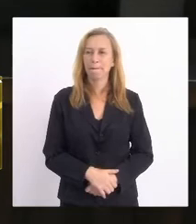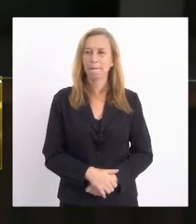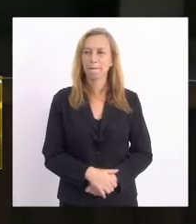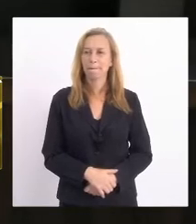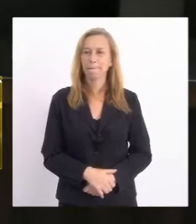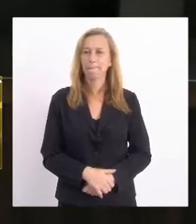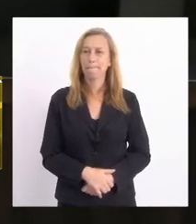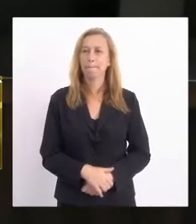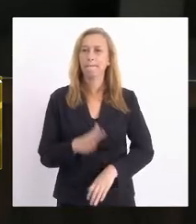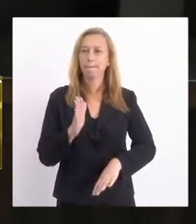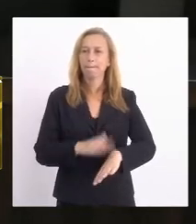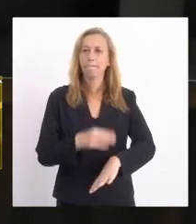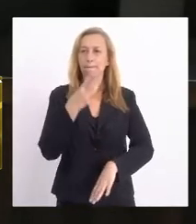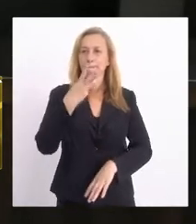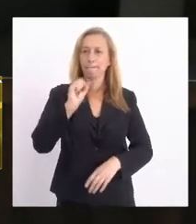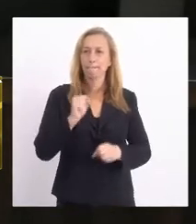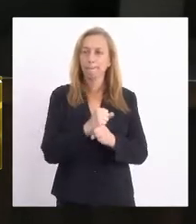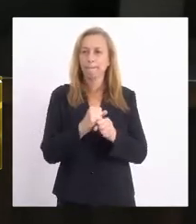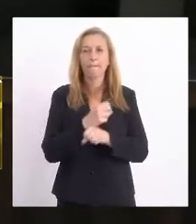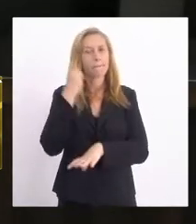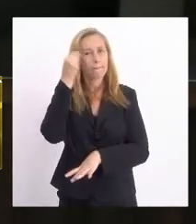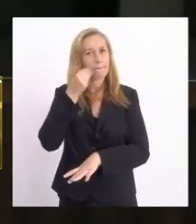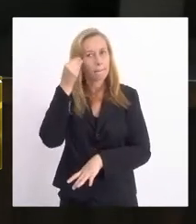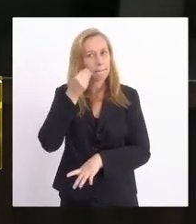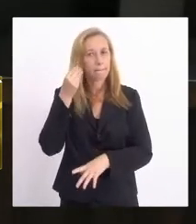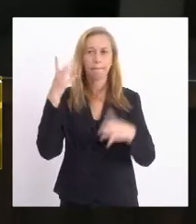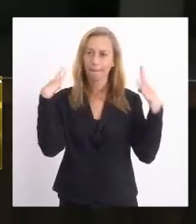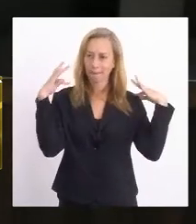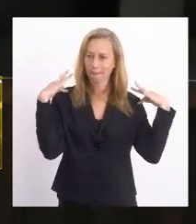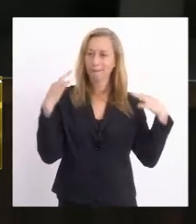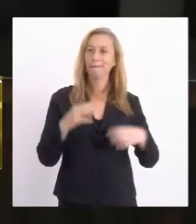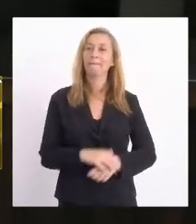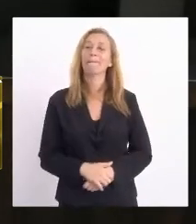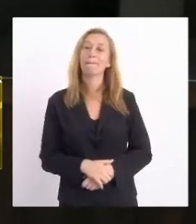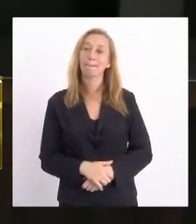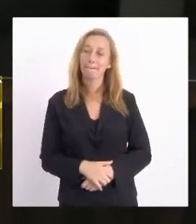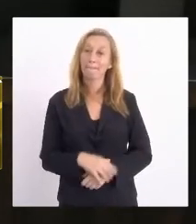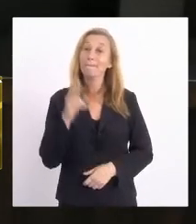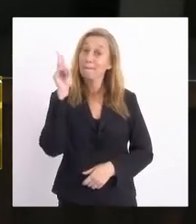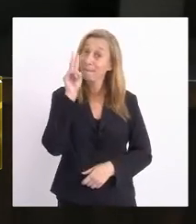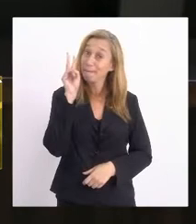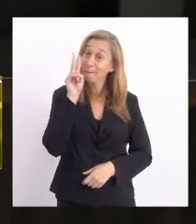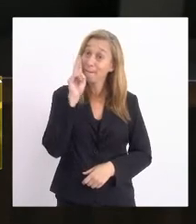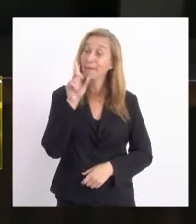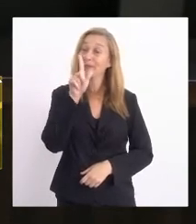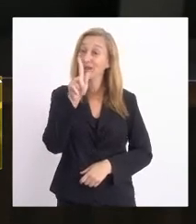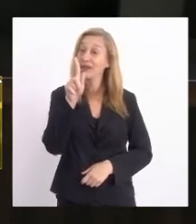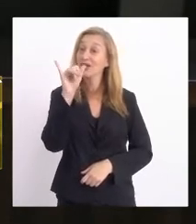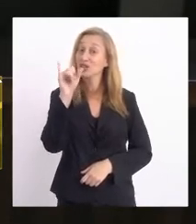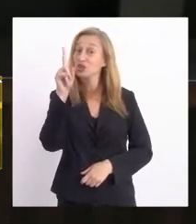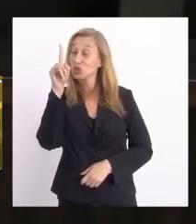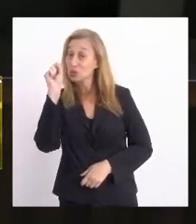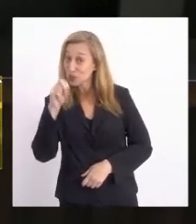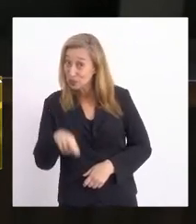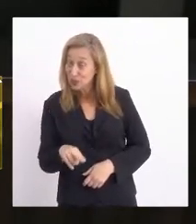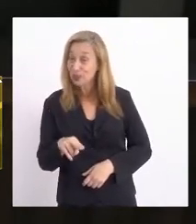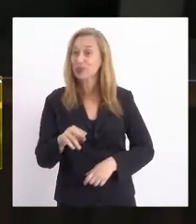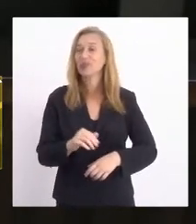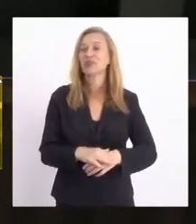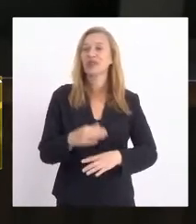e com mais de 30 anos de experiência no turismo Vale ainda lembrar que Gilson Machado